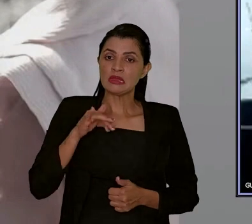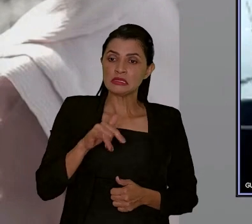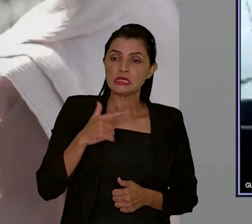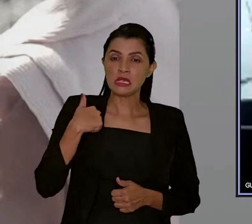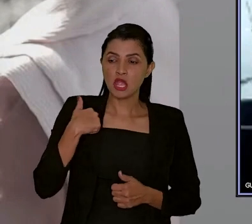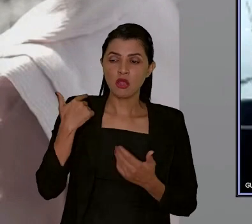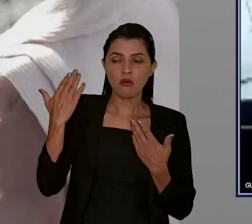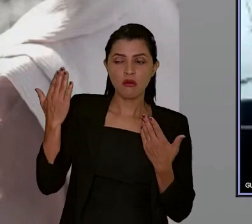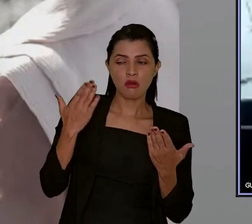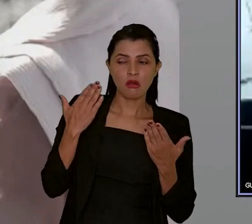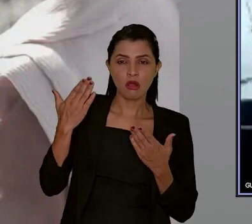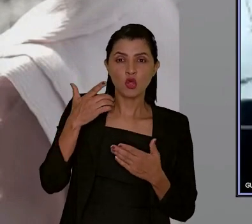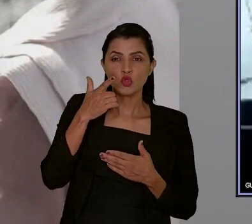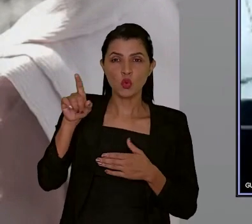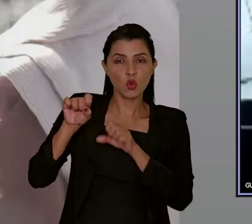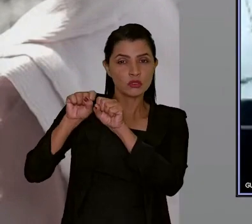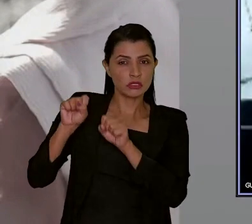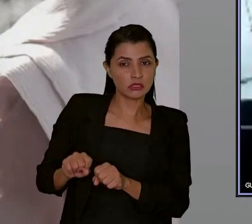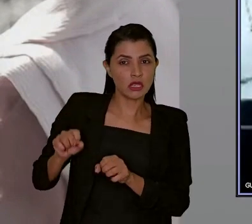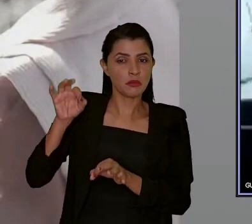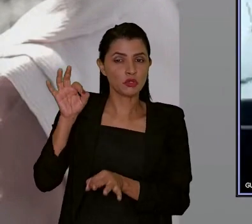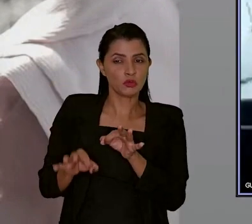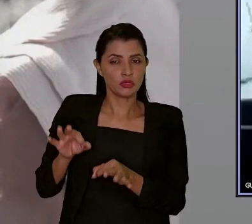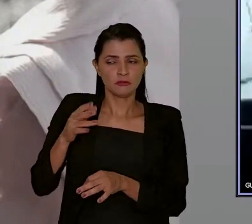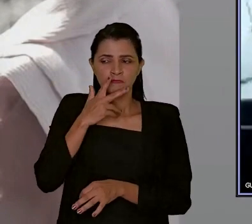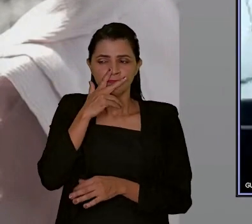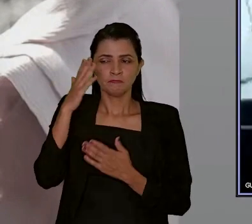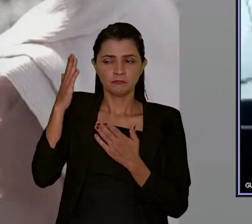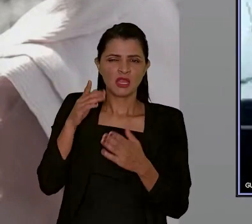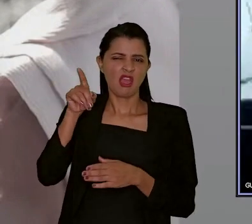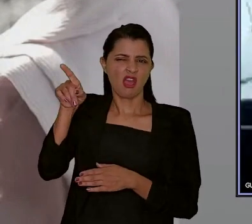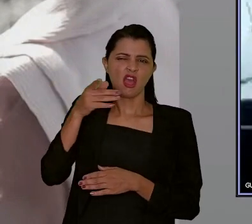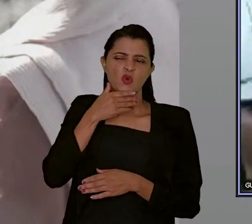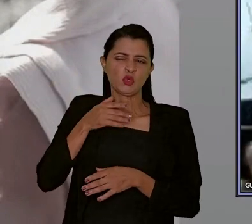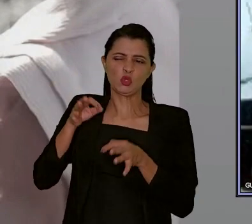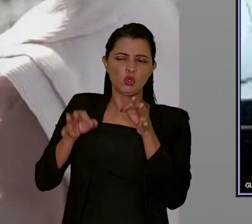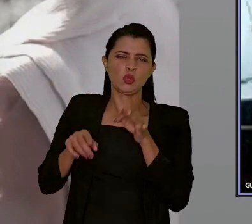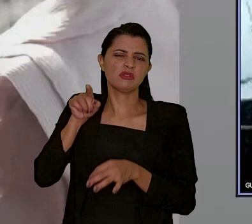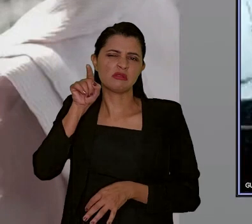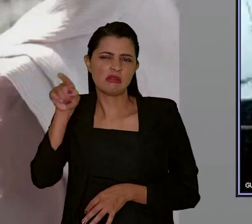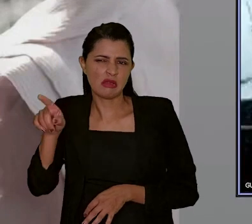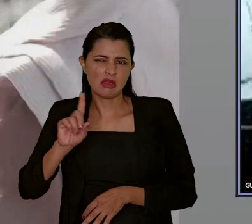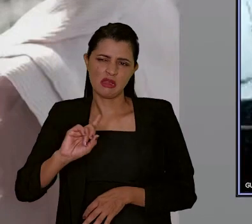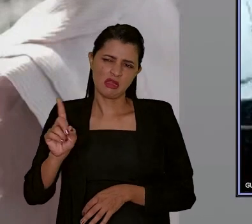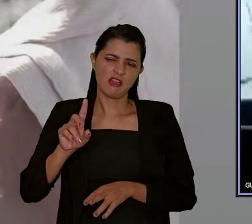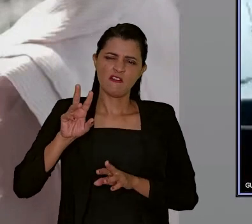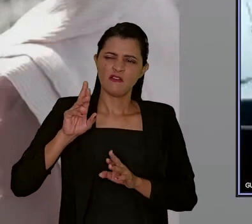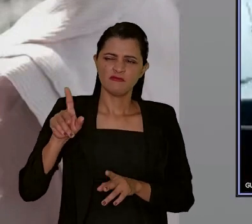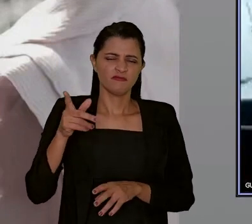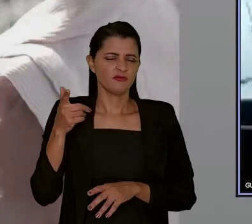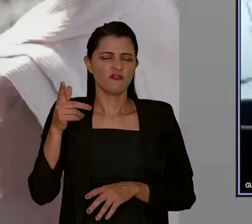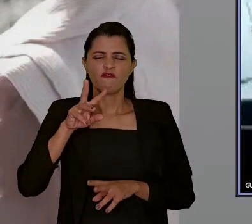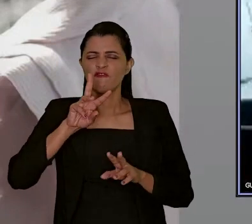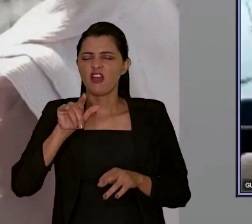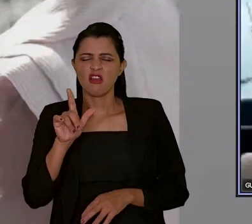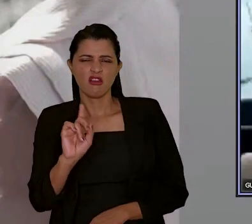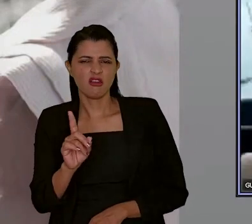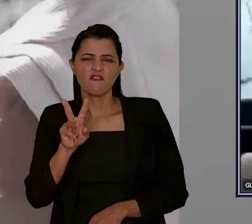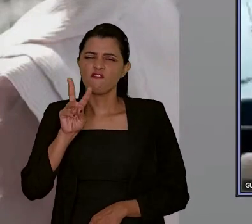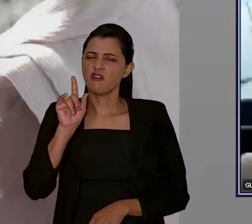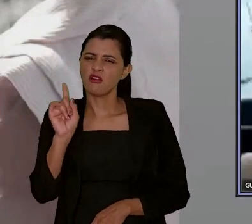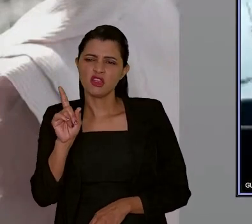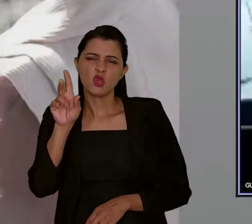outro sistema de justiça, o juiz de lá ele não vai, entre aspas, aplicar medidas